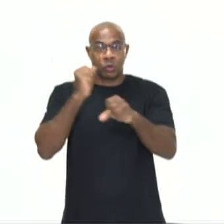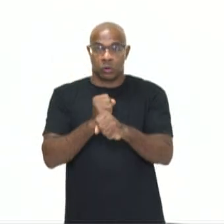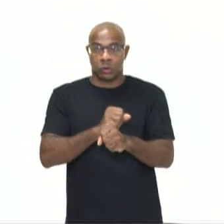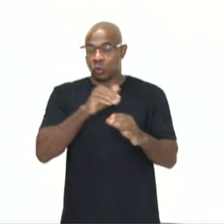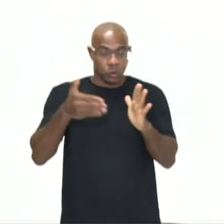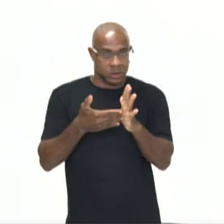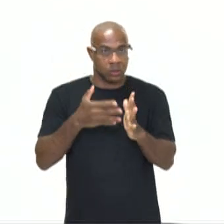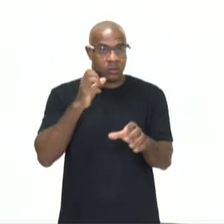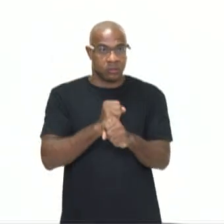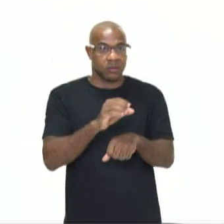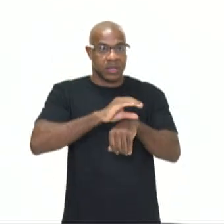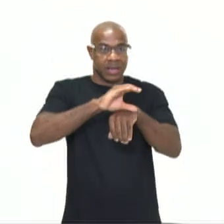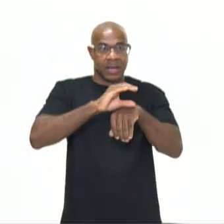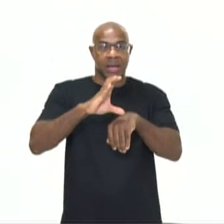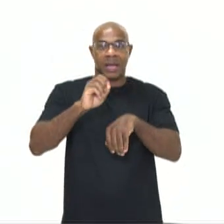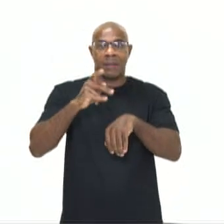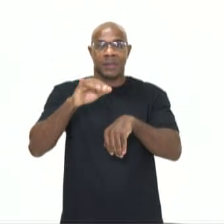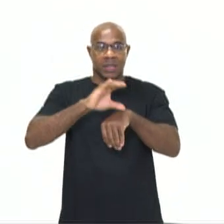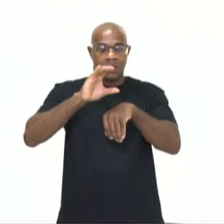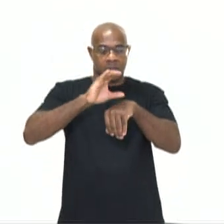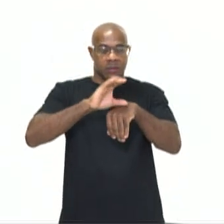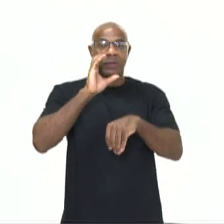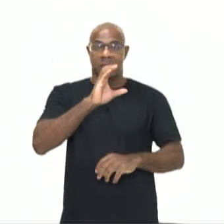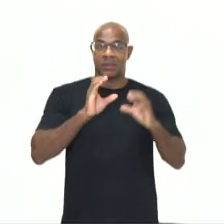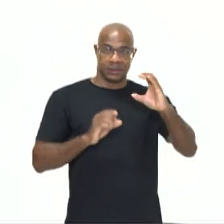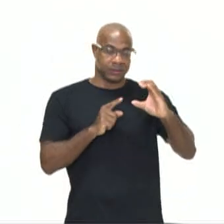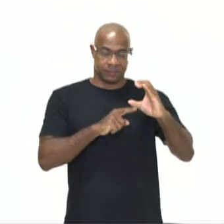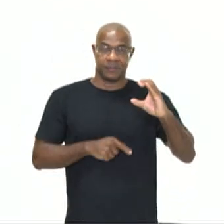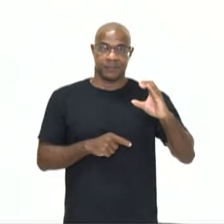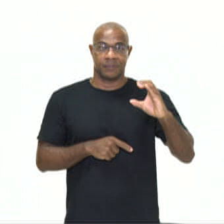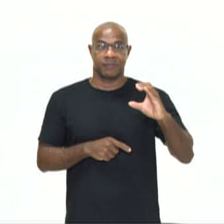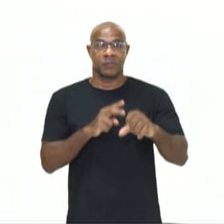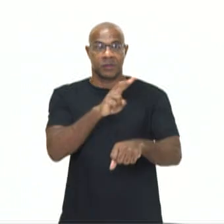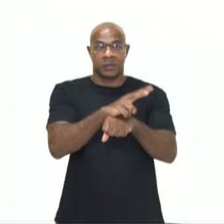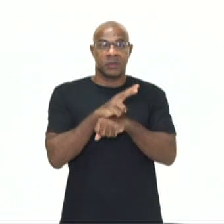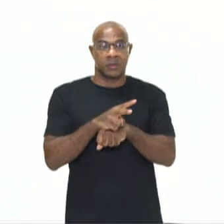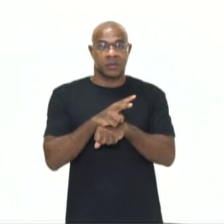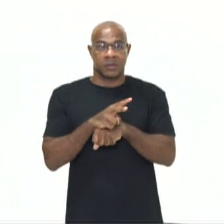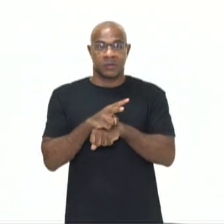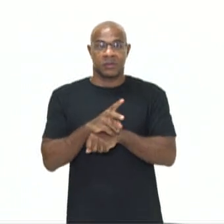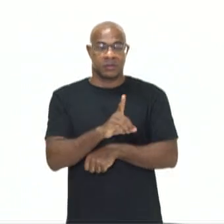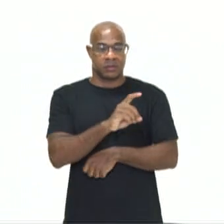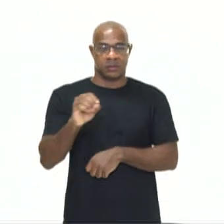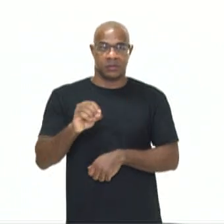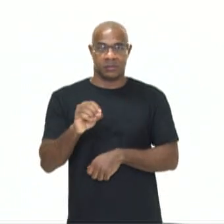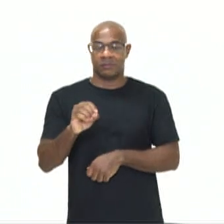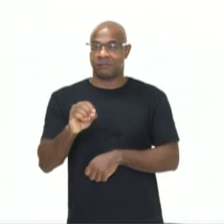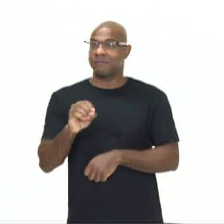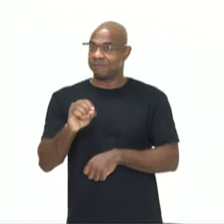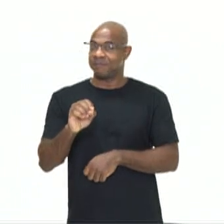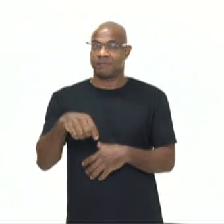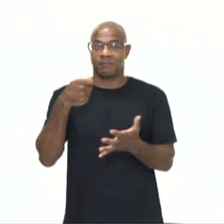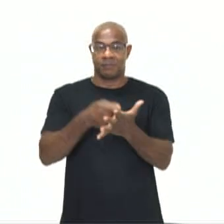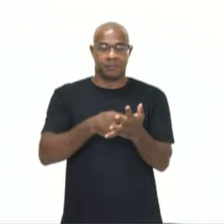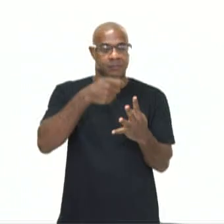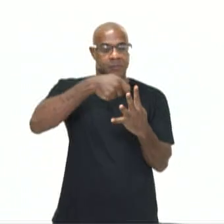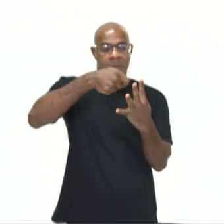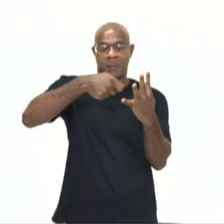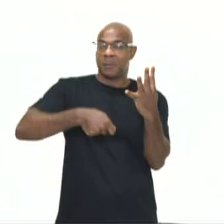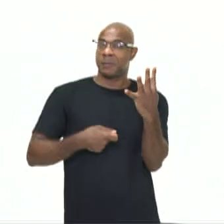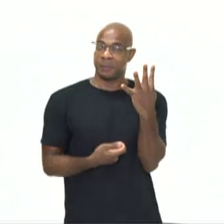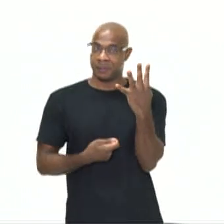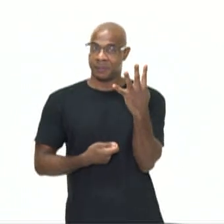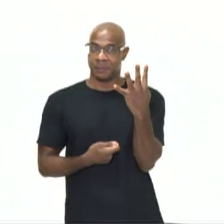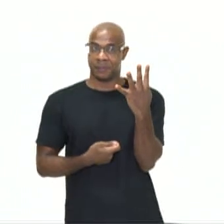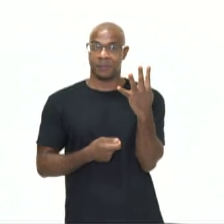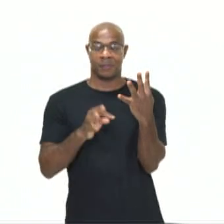dinheiro, tá? Eu vou indicar pela letra C. Emprestado foi de R$100 a ser pago em 4 meses.